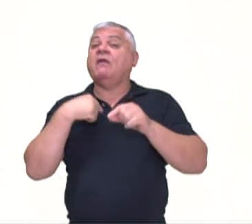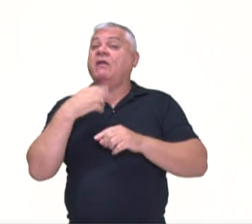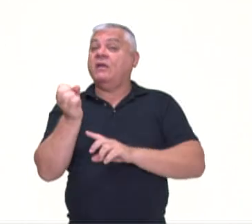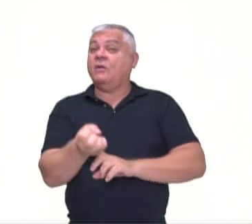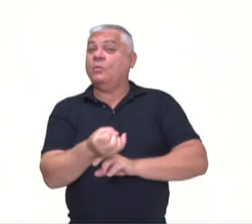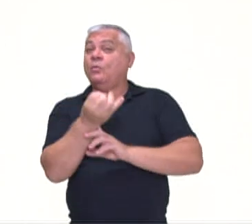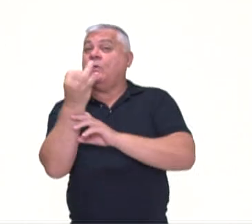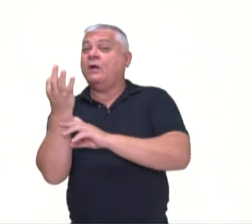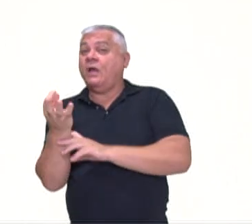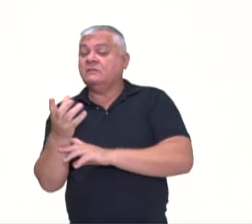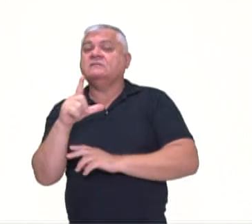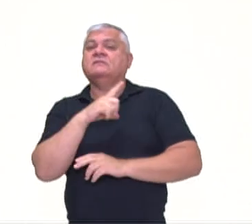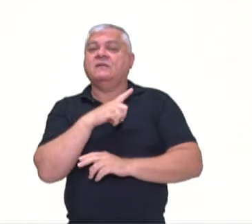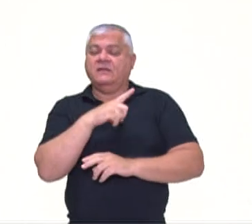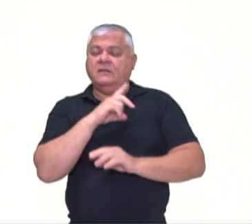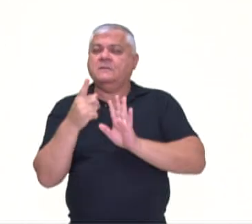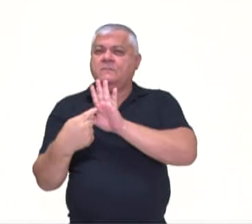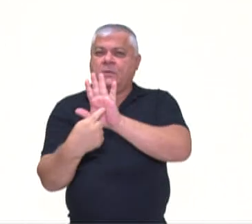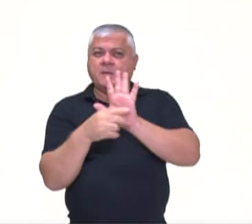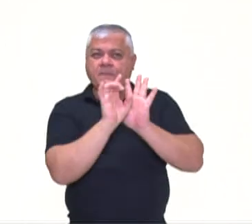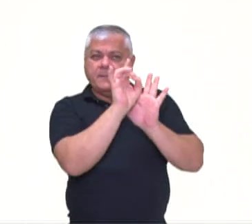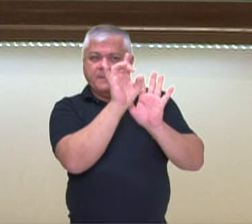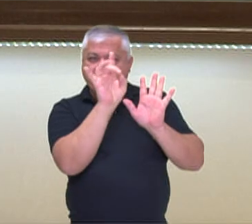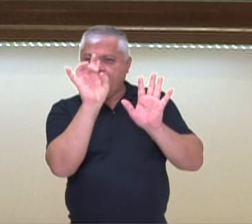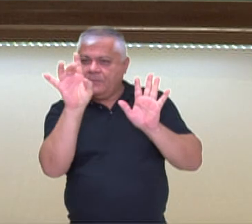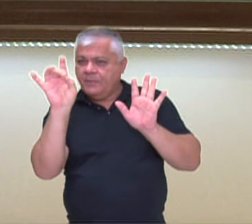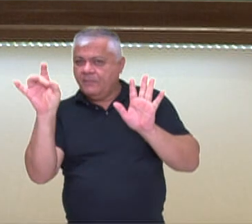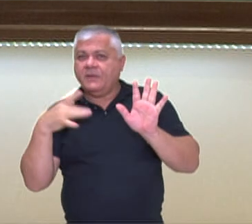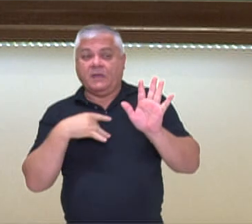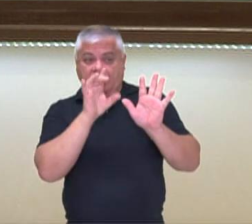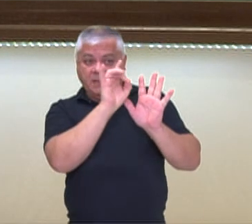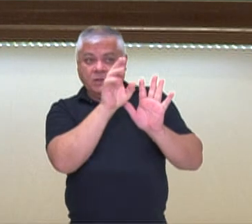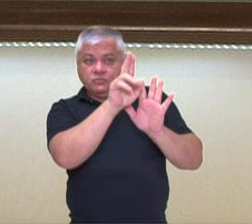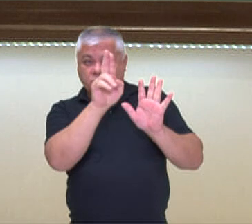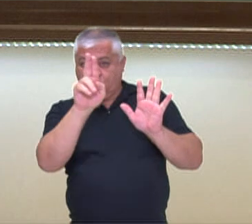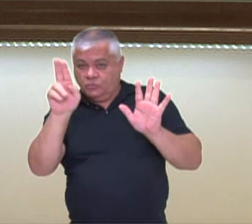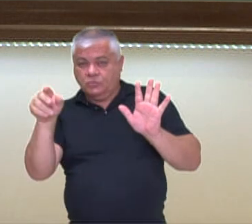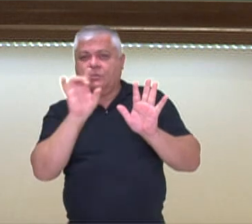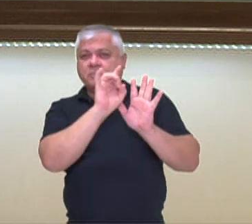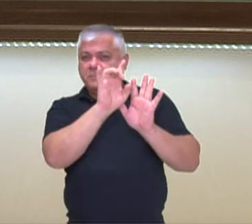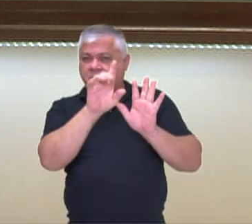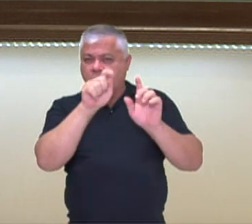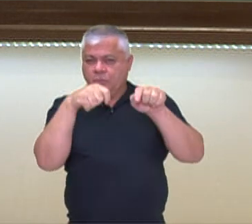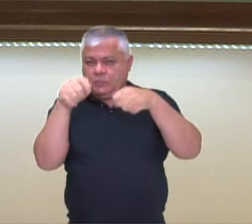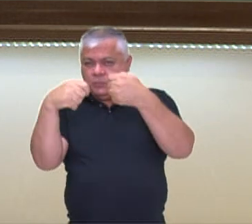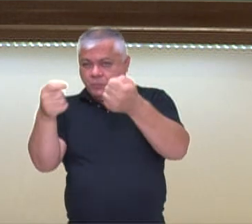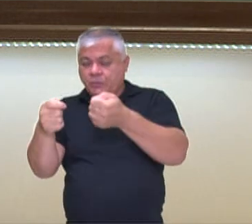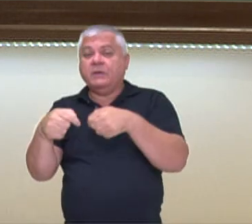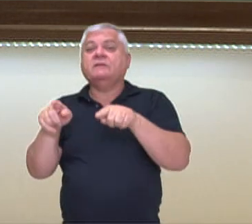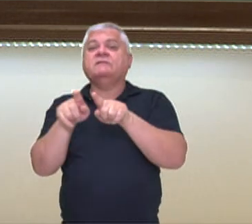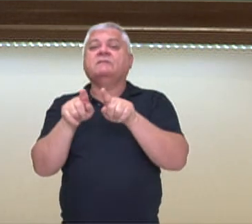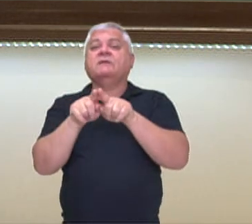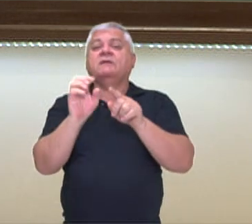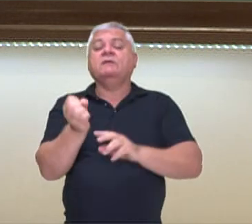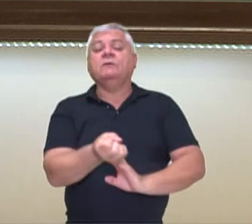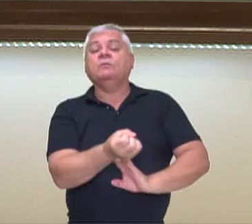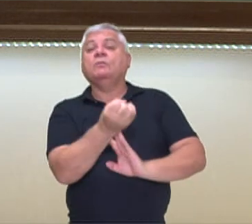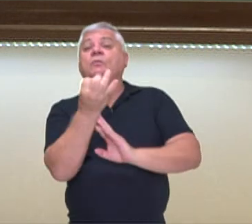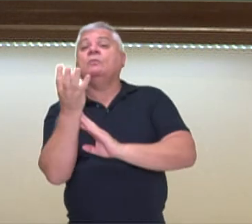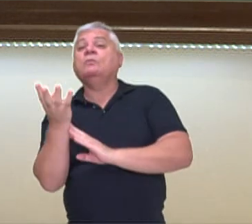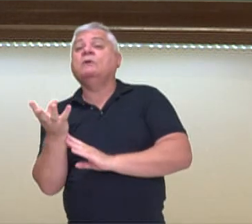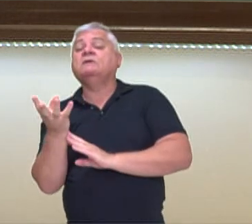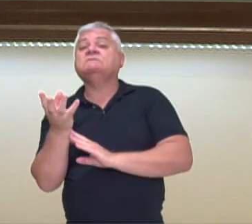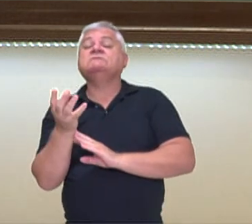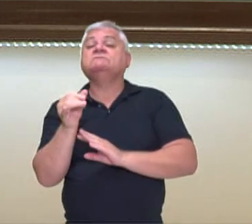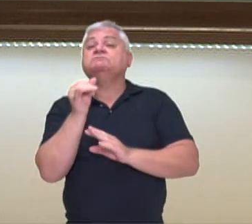qualitativas, aonde nós apresentamos, as espécies, as substâncias, e também quantitativas,